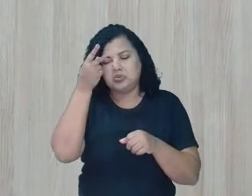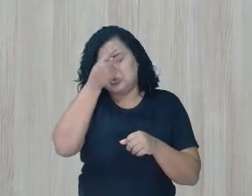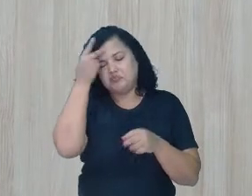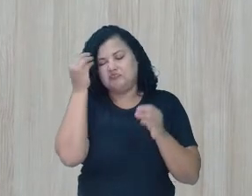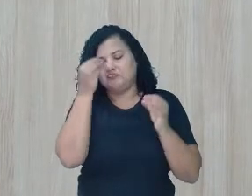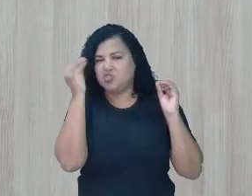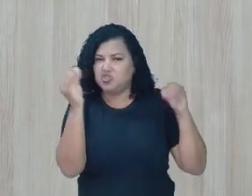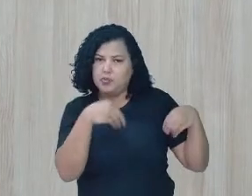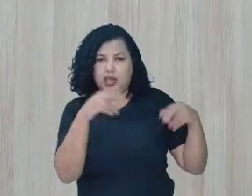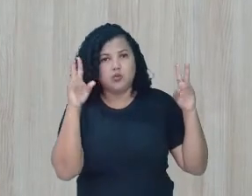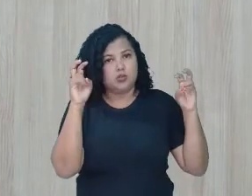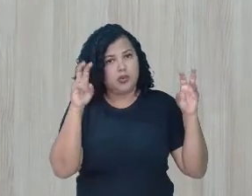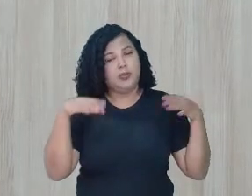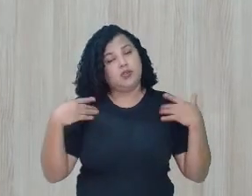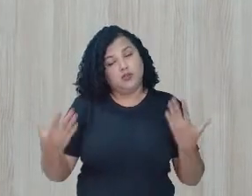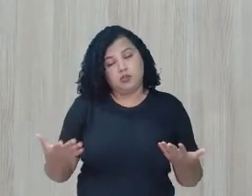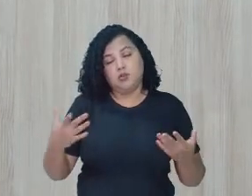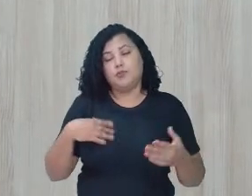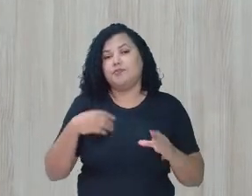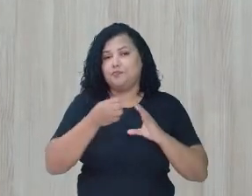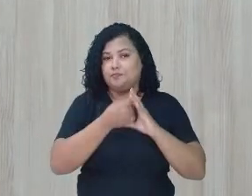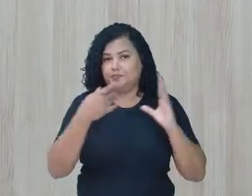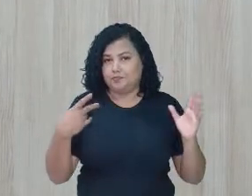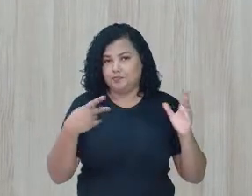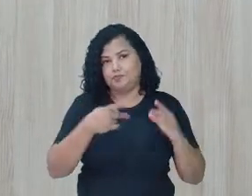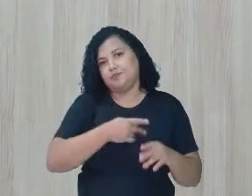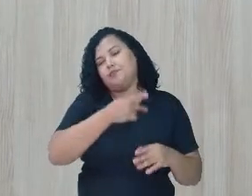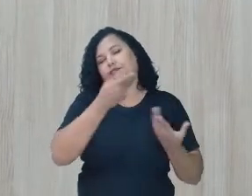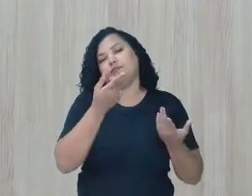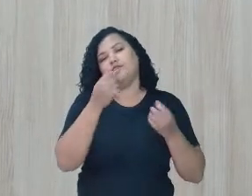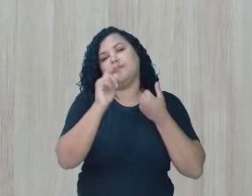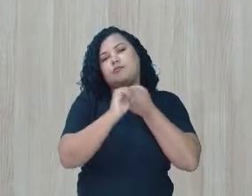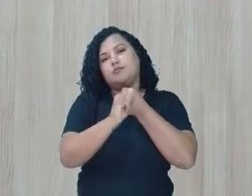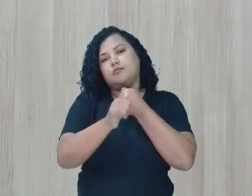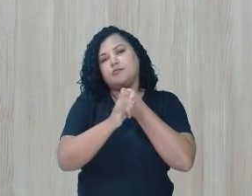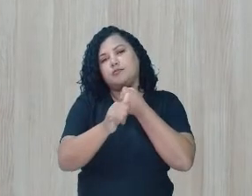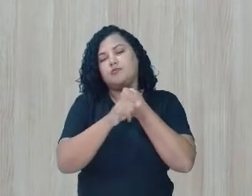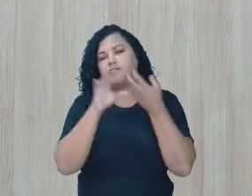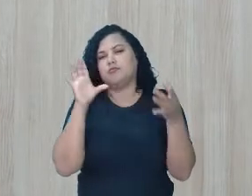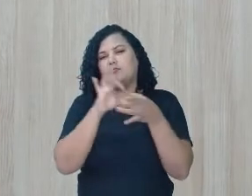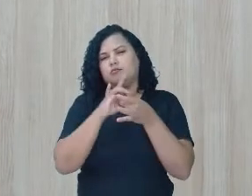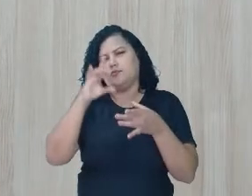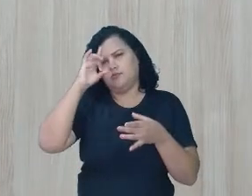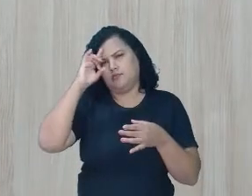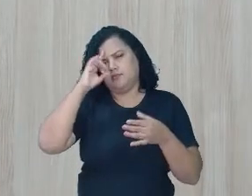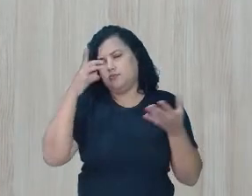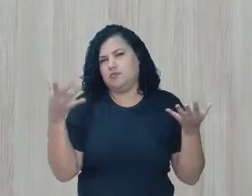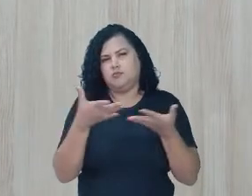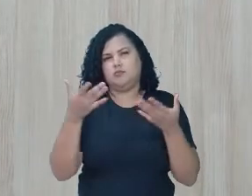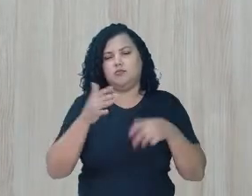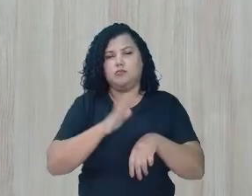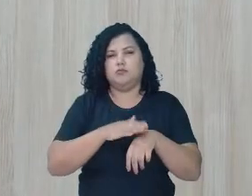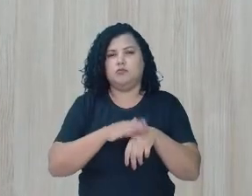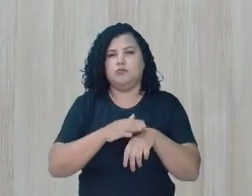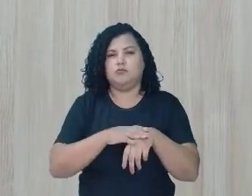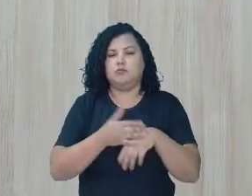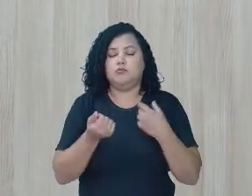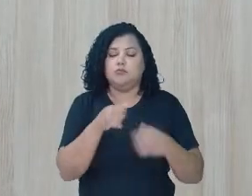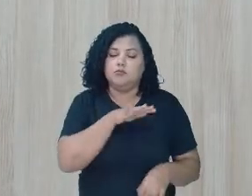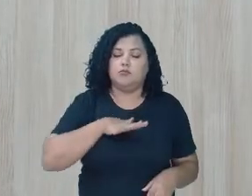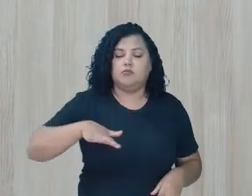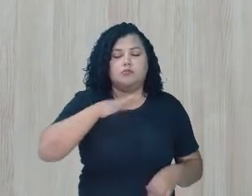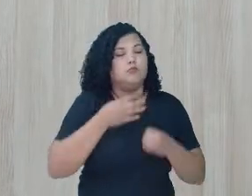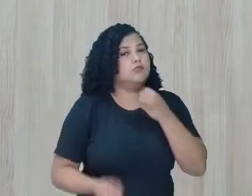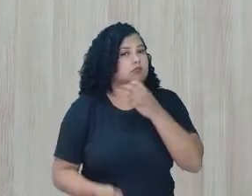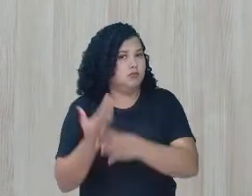Então, por essa característica, a crônica ela está muito apegada ao dia de hoje. ao tempo e ao espaço em que foi